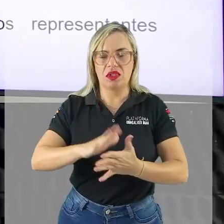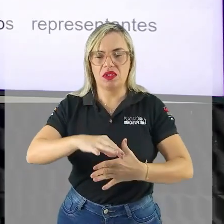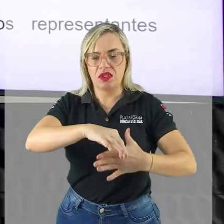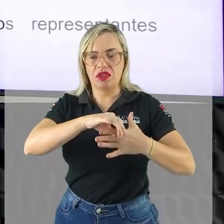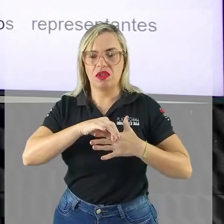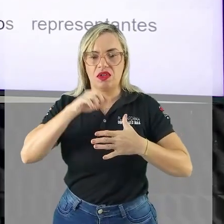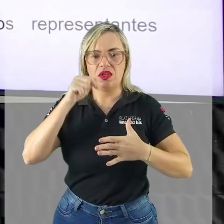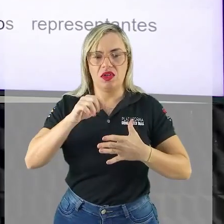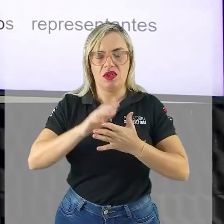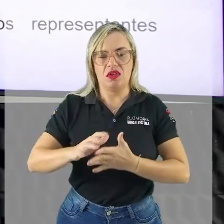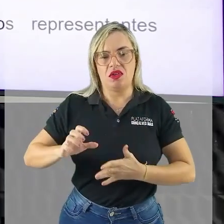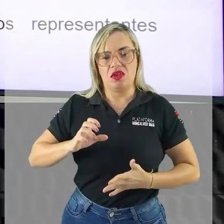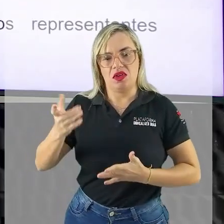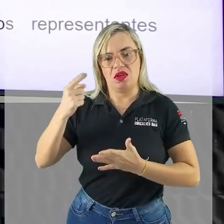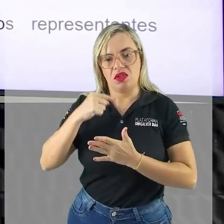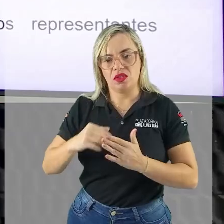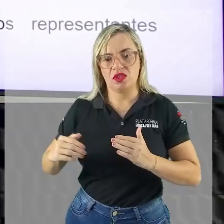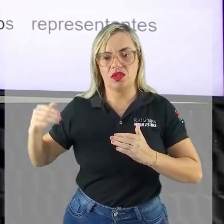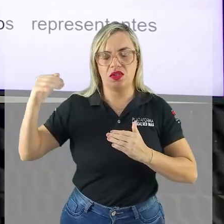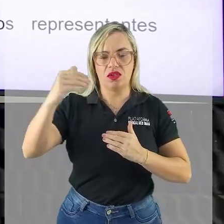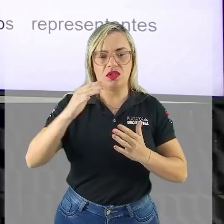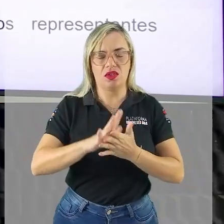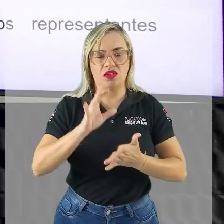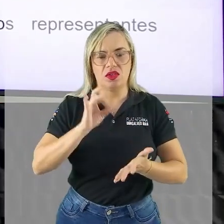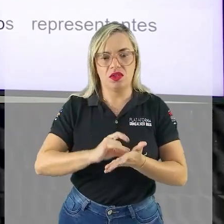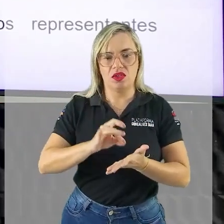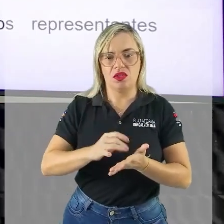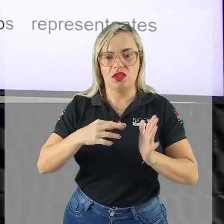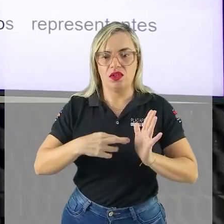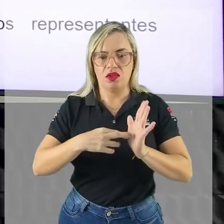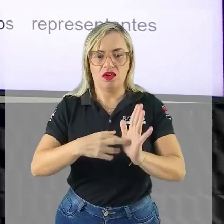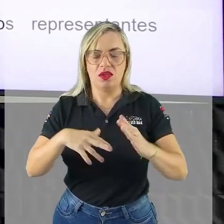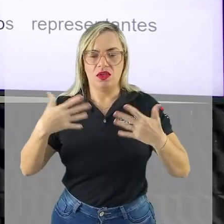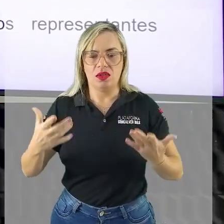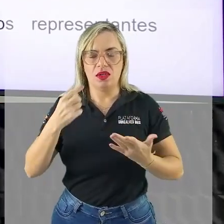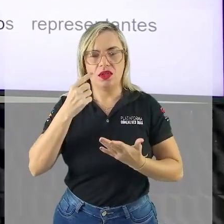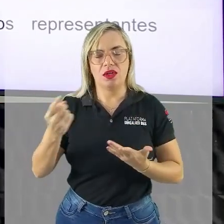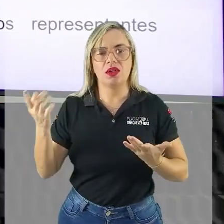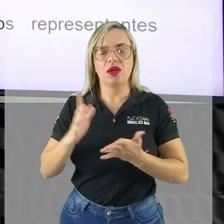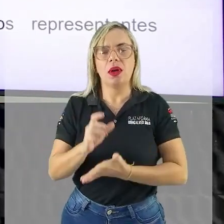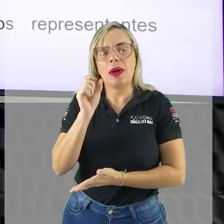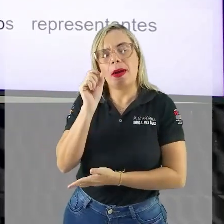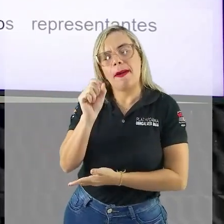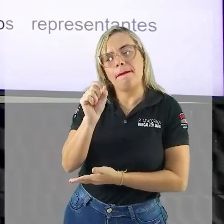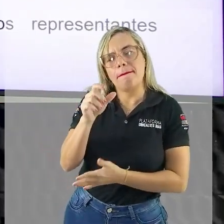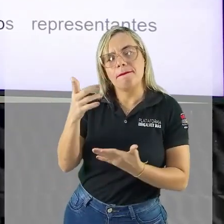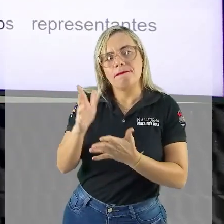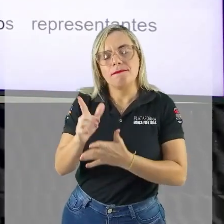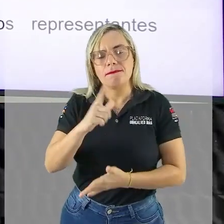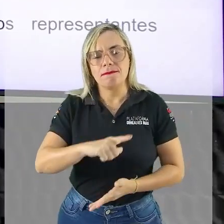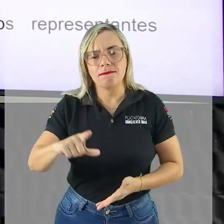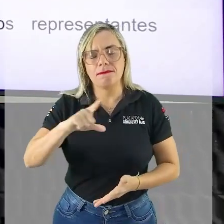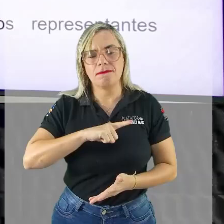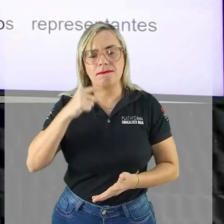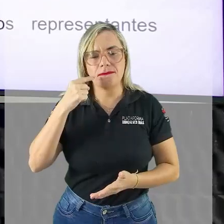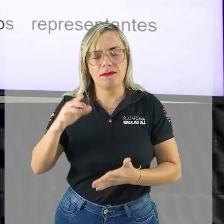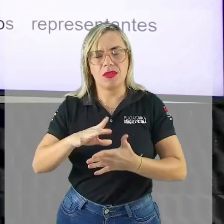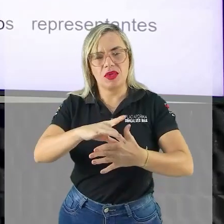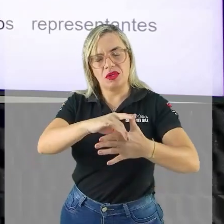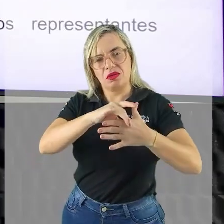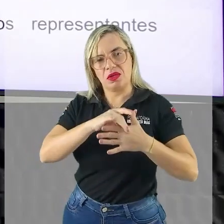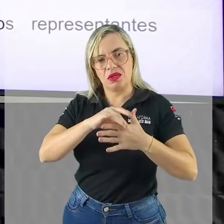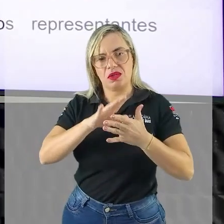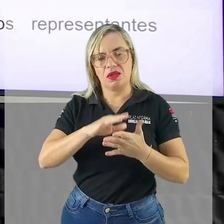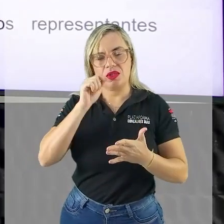e regalias que estão muito acima das necessidades reais para o exercício de representação. Quem é que detém esses